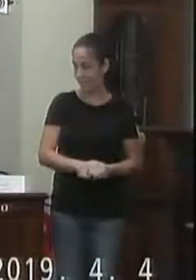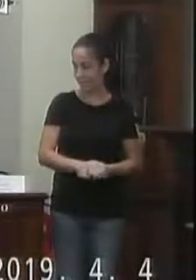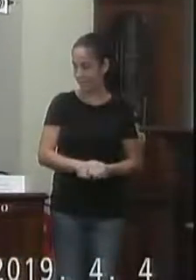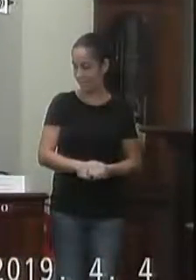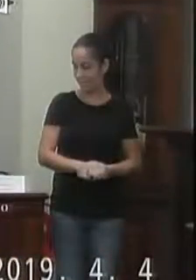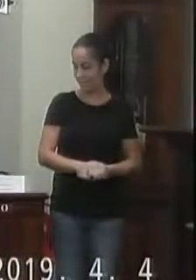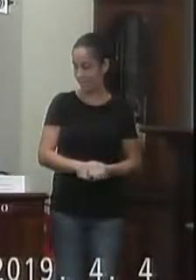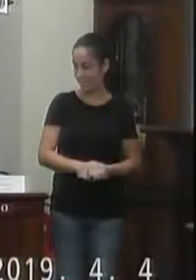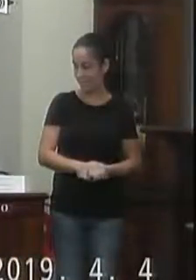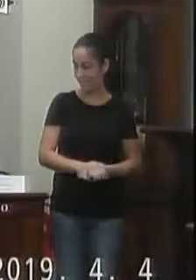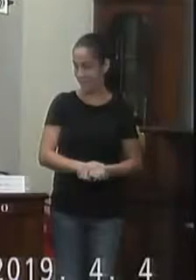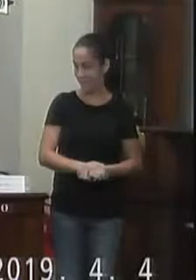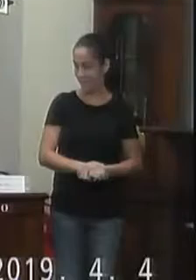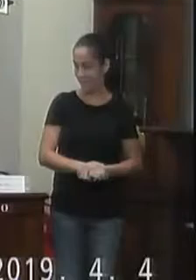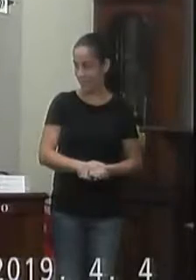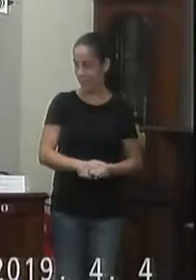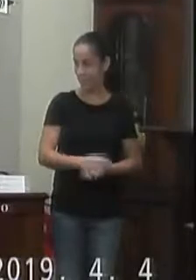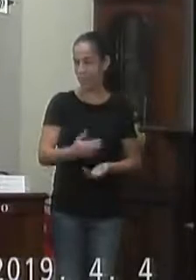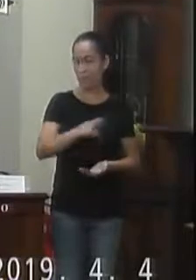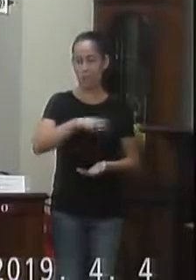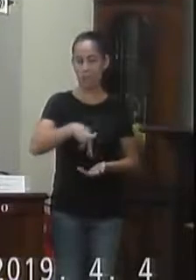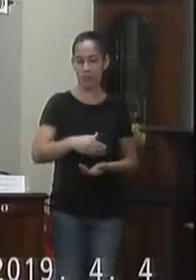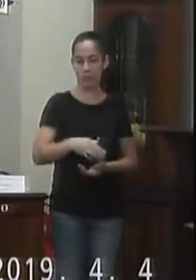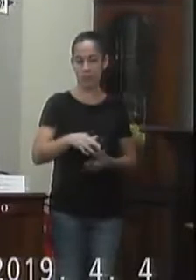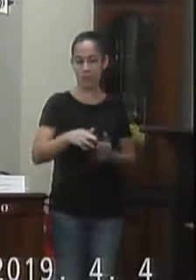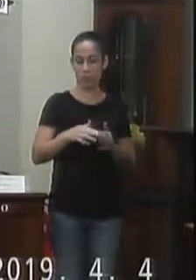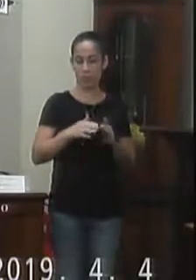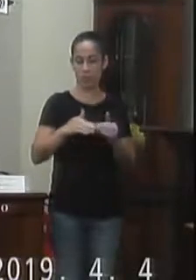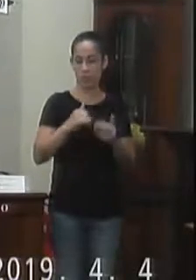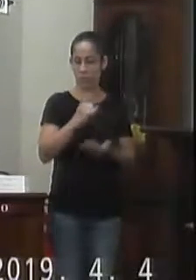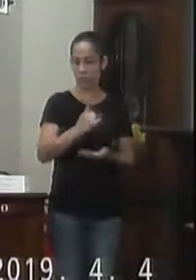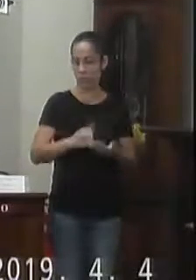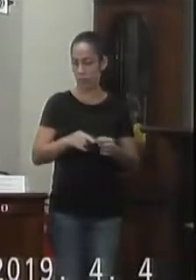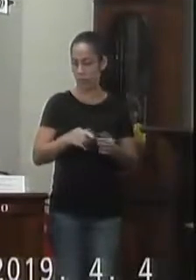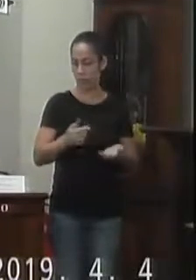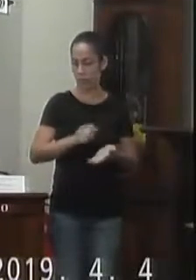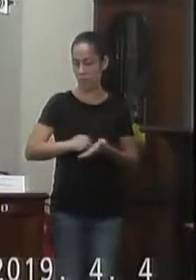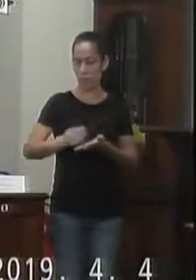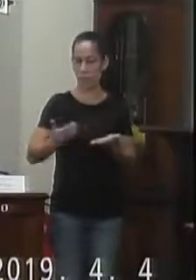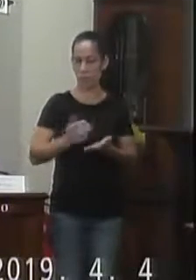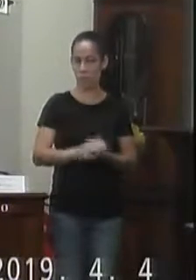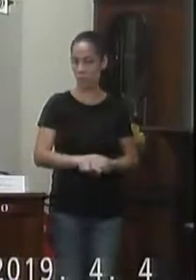Agora vamos à resposta dos requerimentos e indicação, para que fique nos anais.